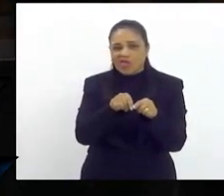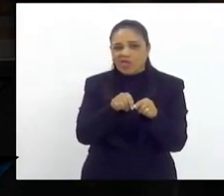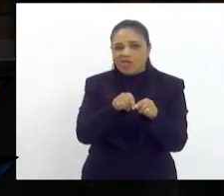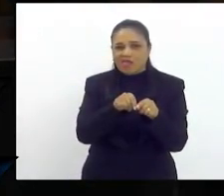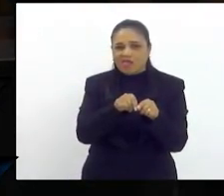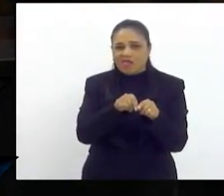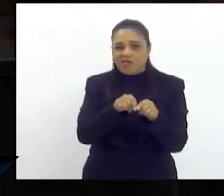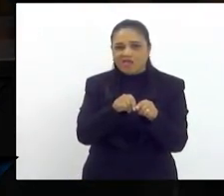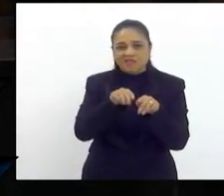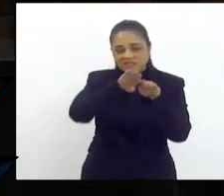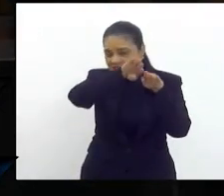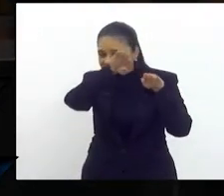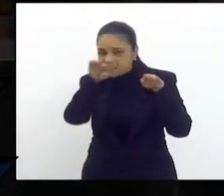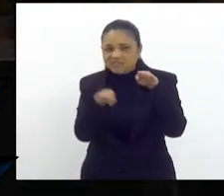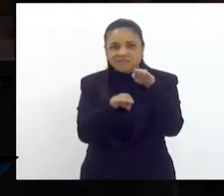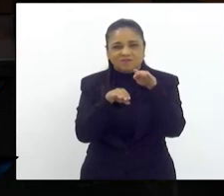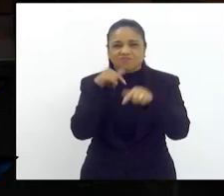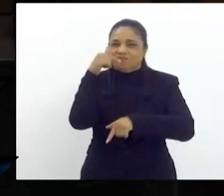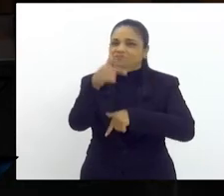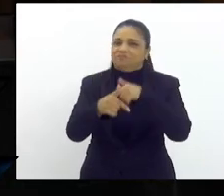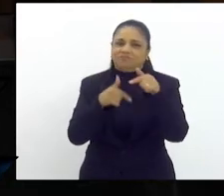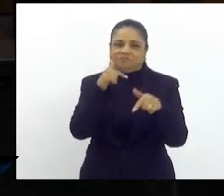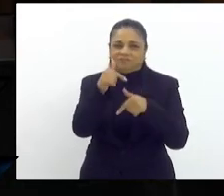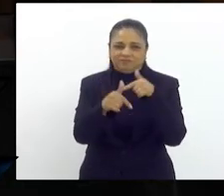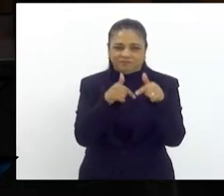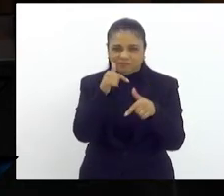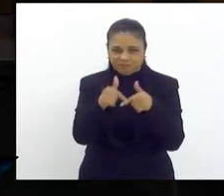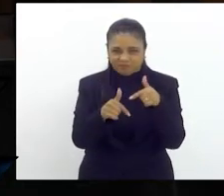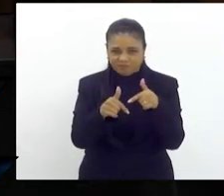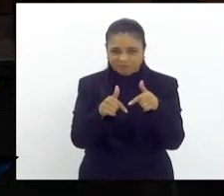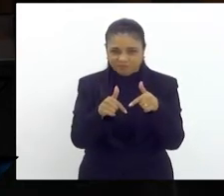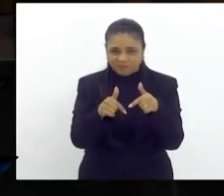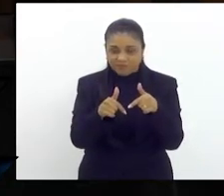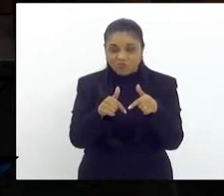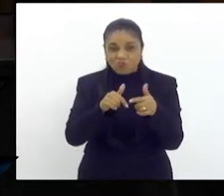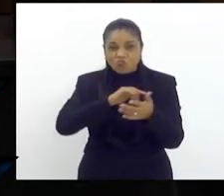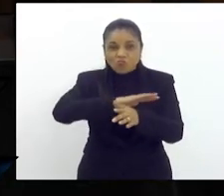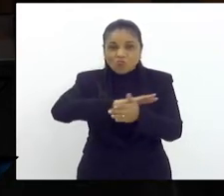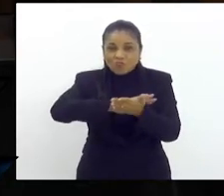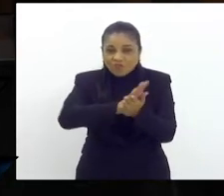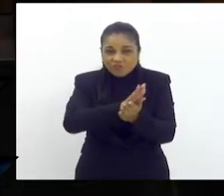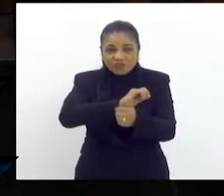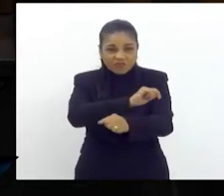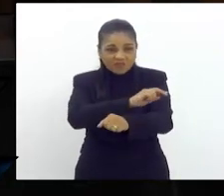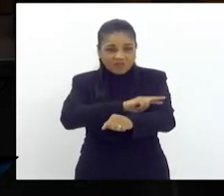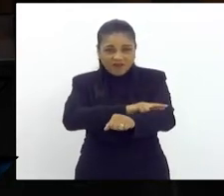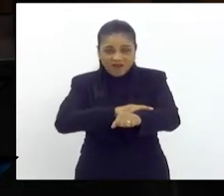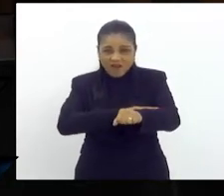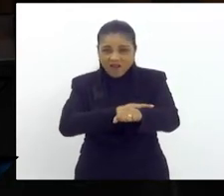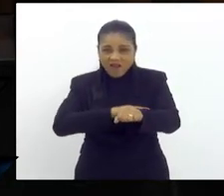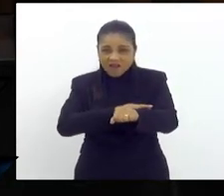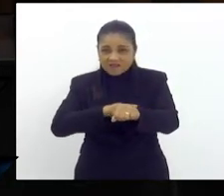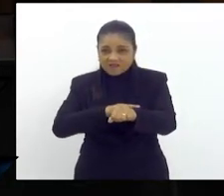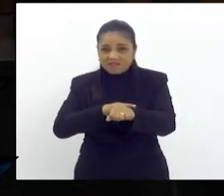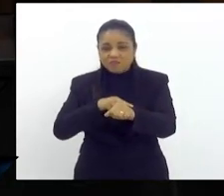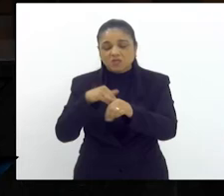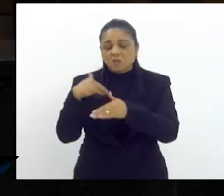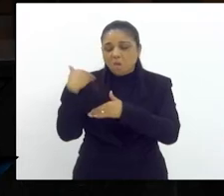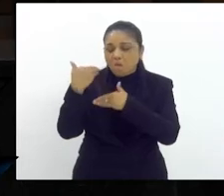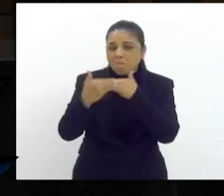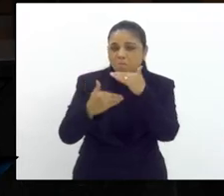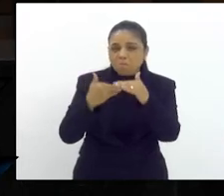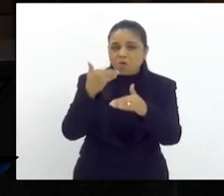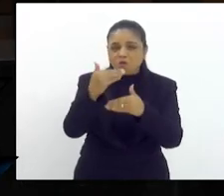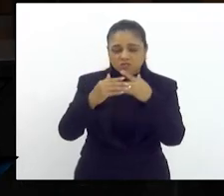desigualdade entre trabalhadores o racismo também é exatamente esse processo de